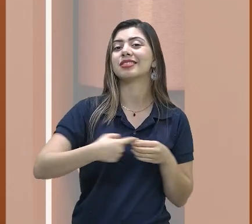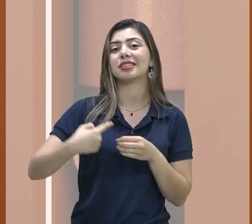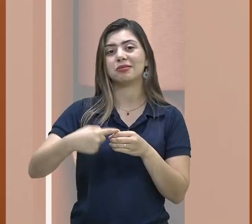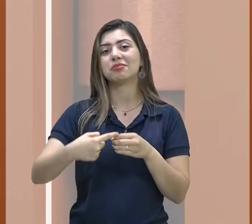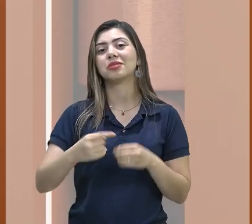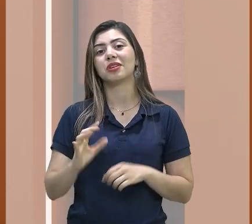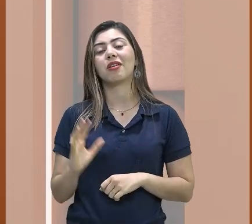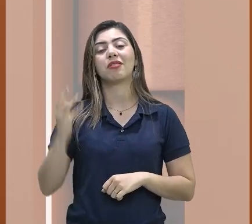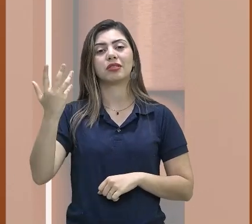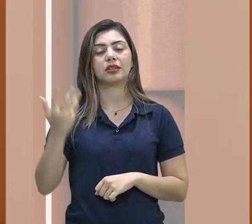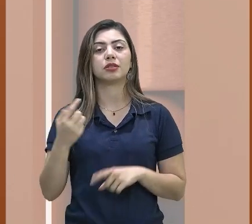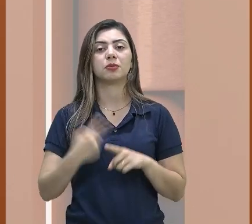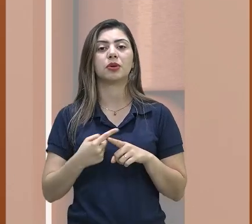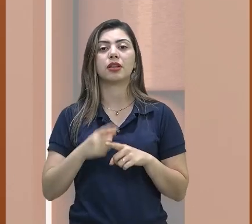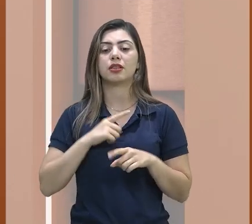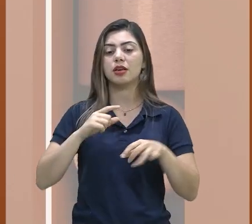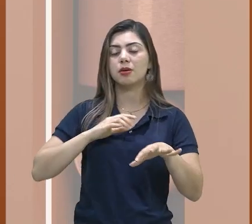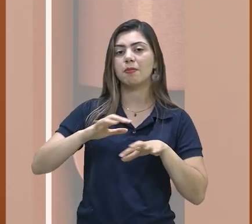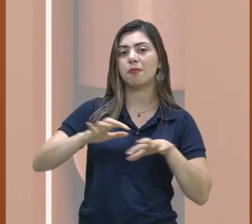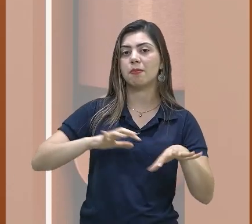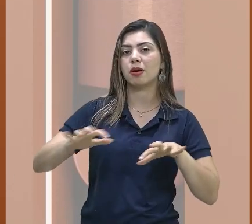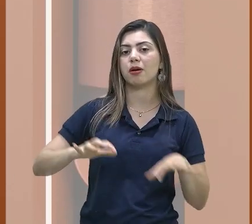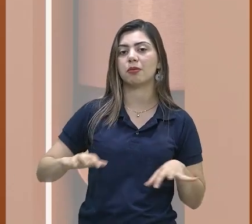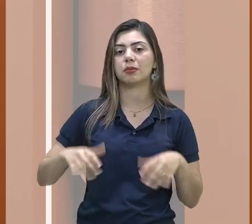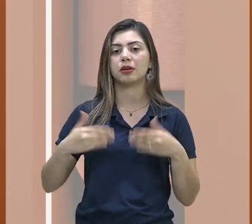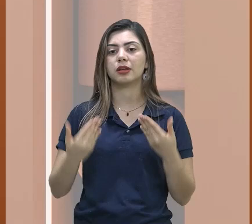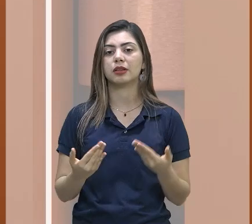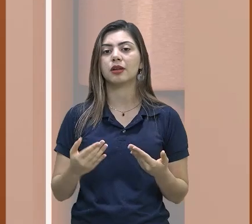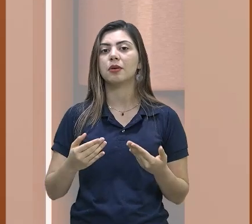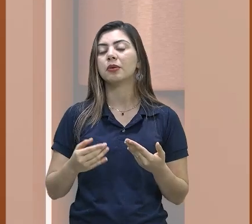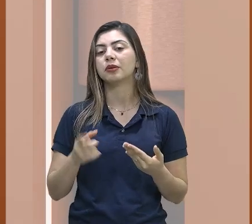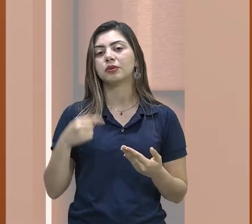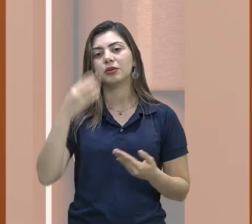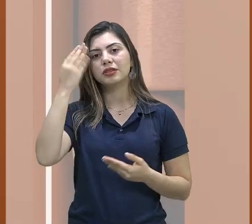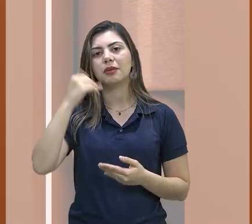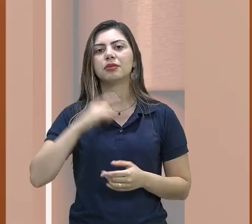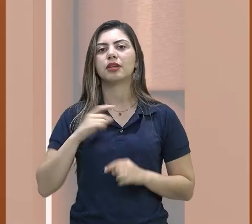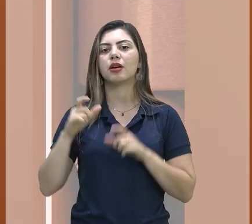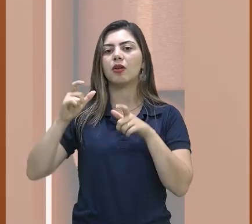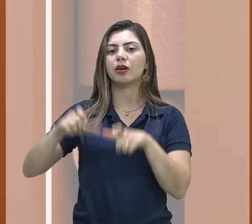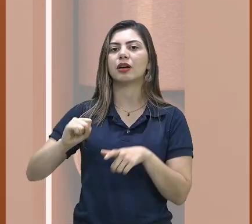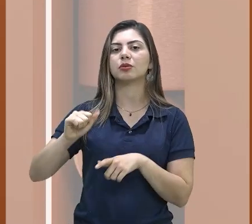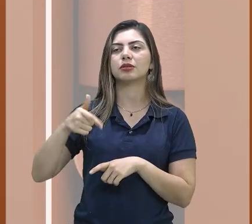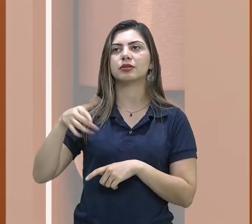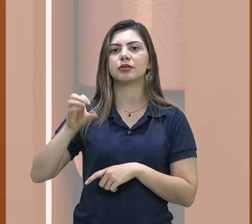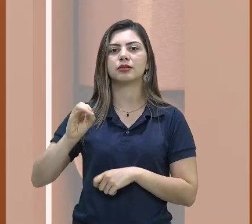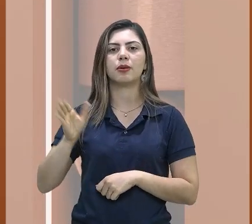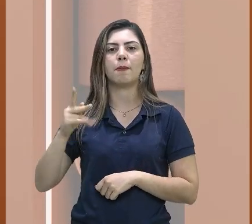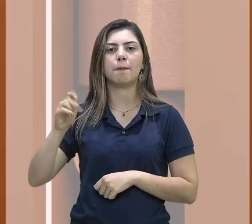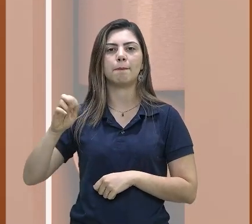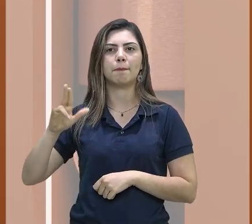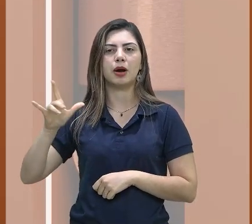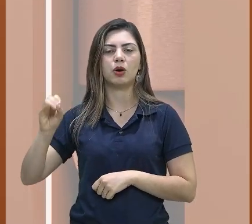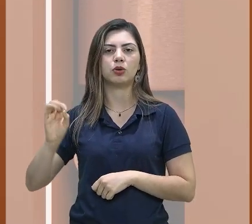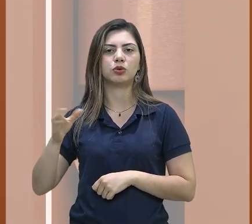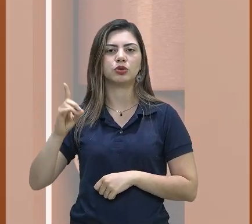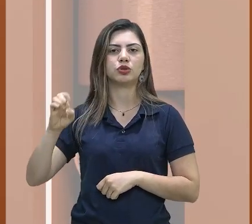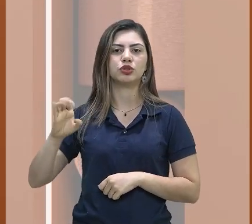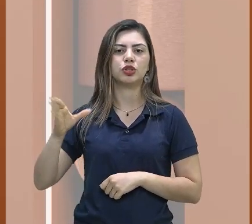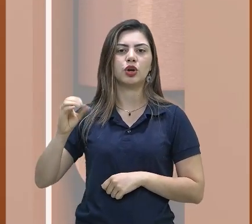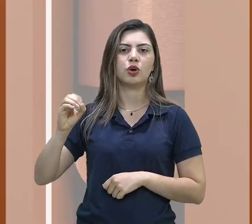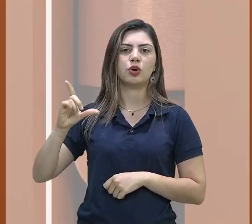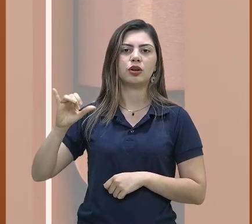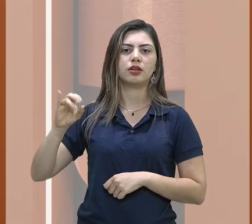por esse fenômeno das terras caídas. É o caso de São Paulo de Olivença, né? Em Parintins também. Recentemente nós tivemos